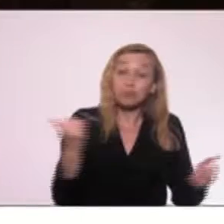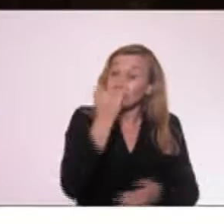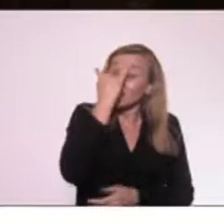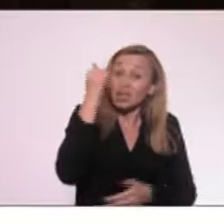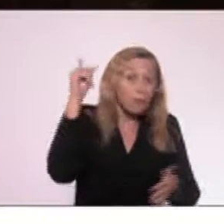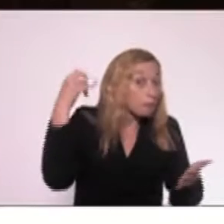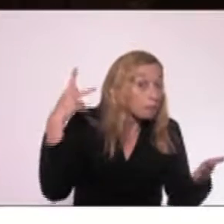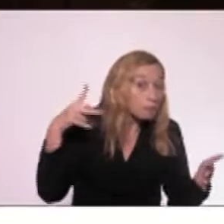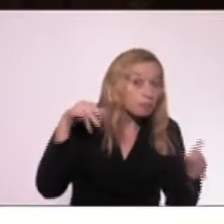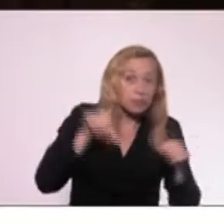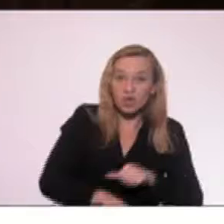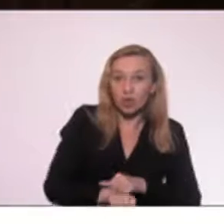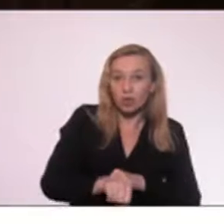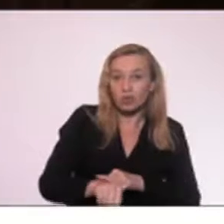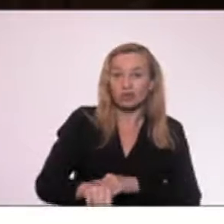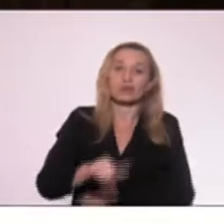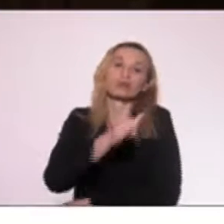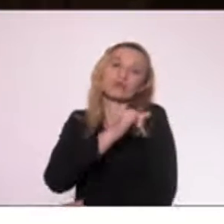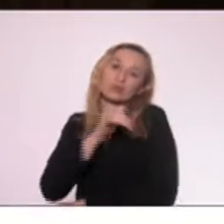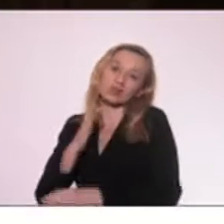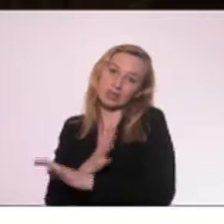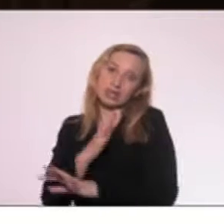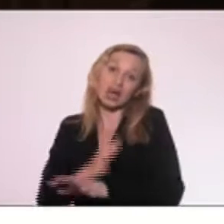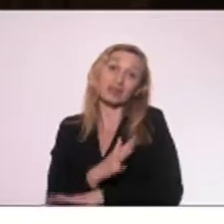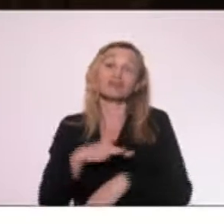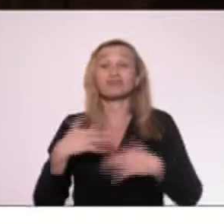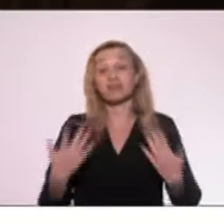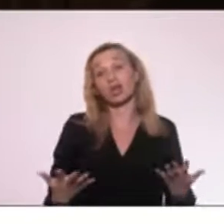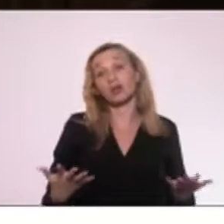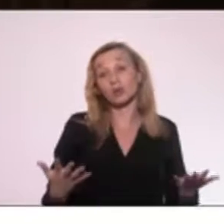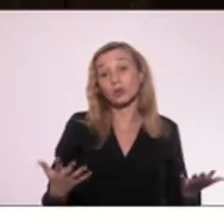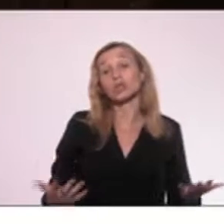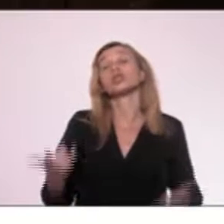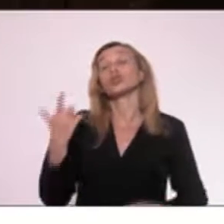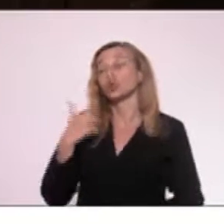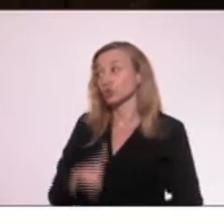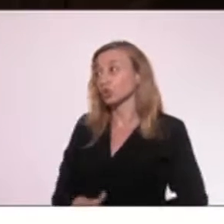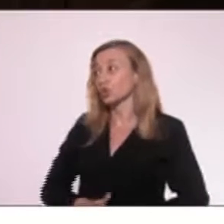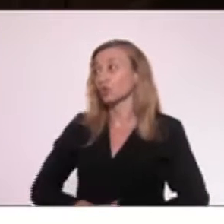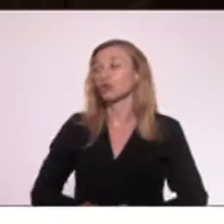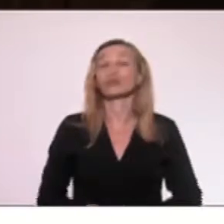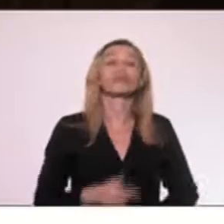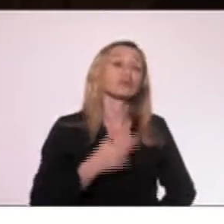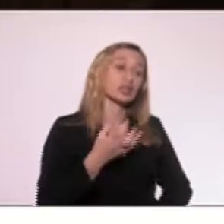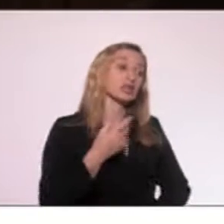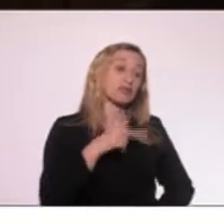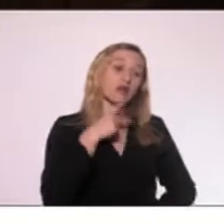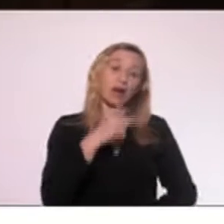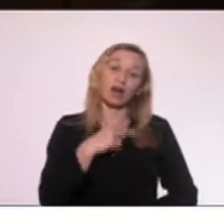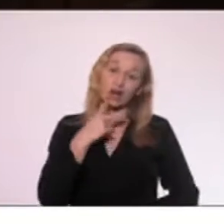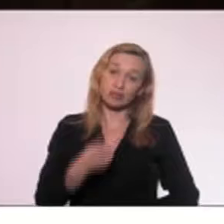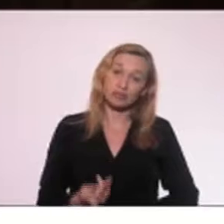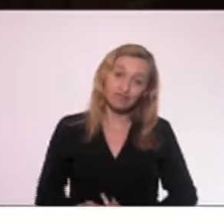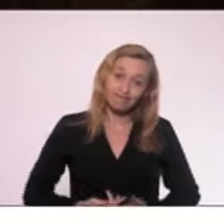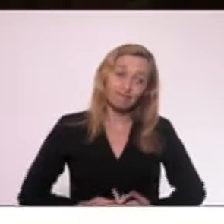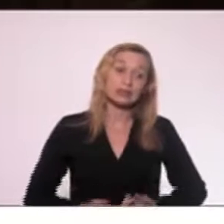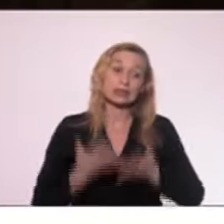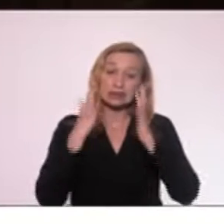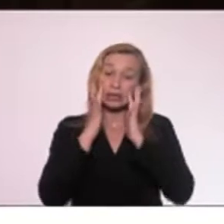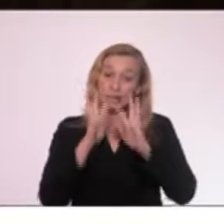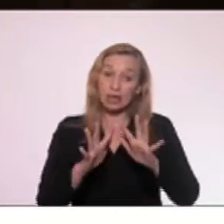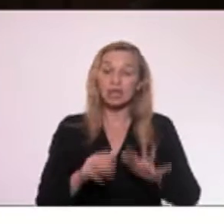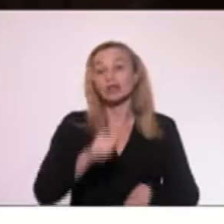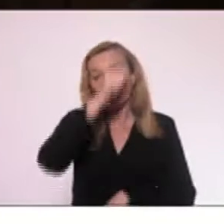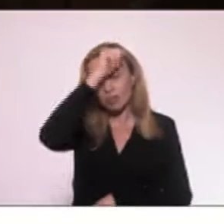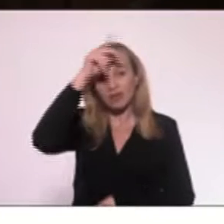nessa cidade. Então, é só aqui, mais uma vez, registrar essa alerta para o